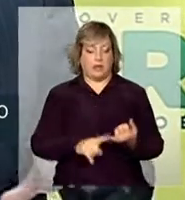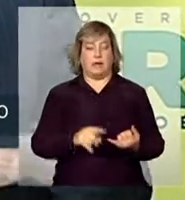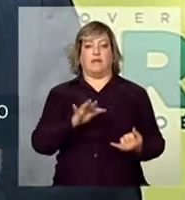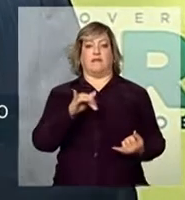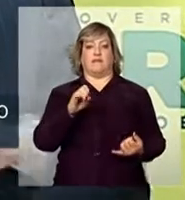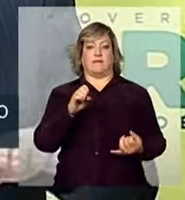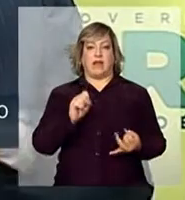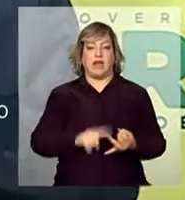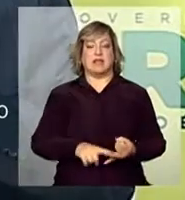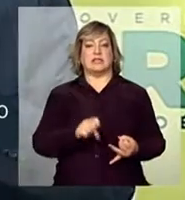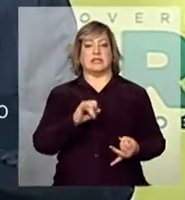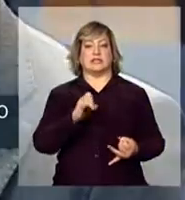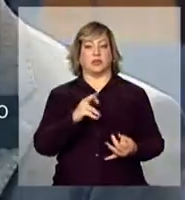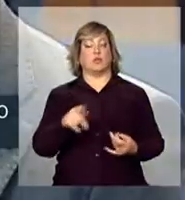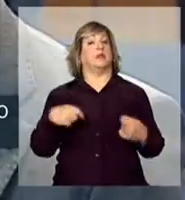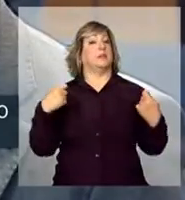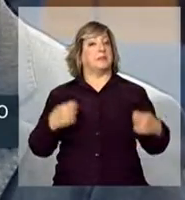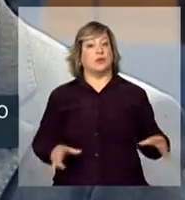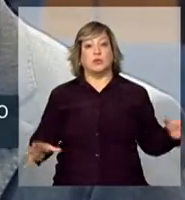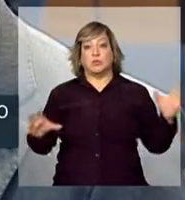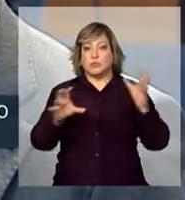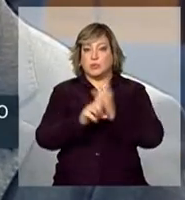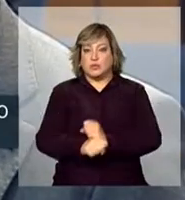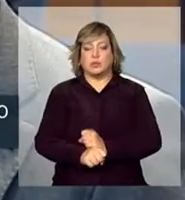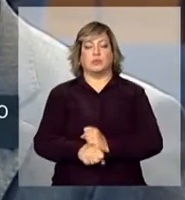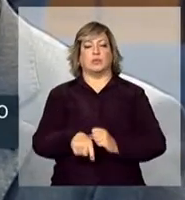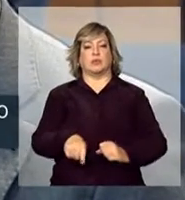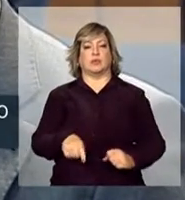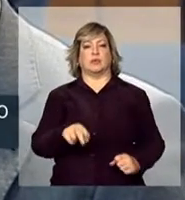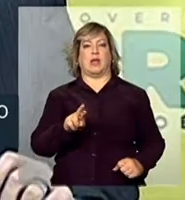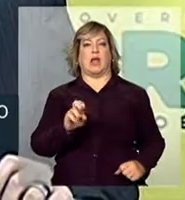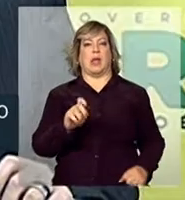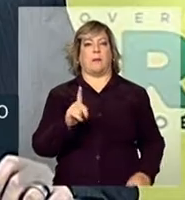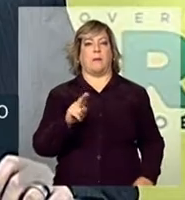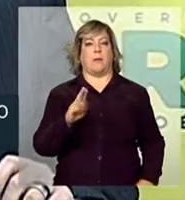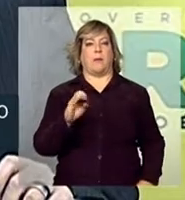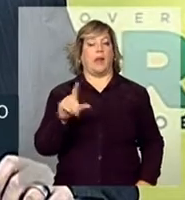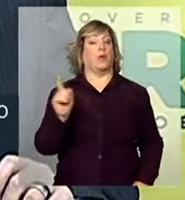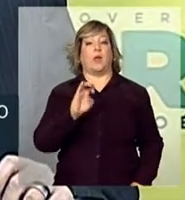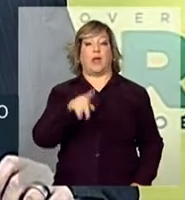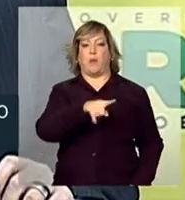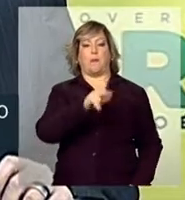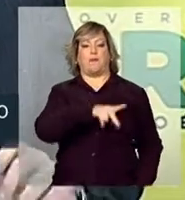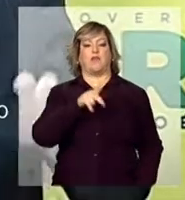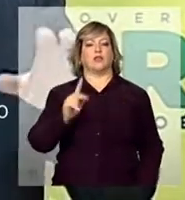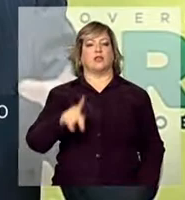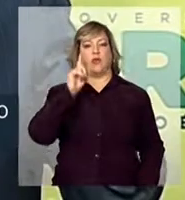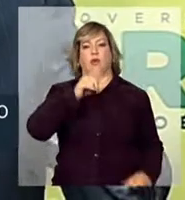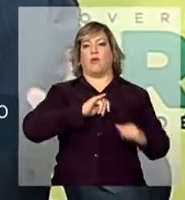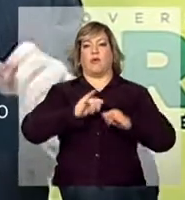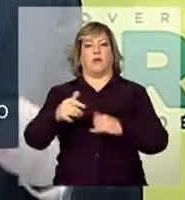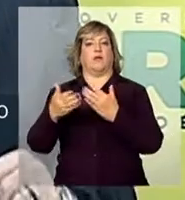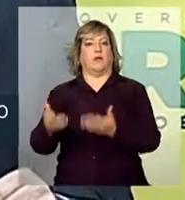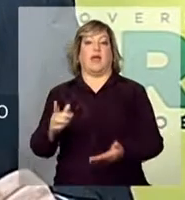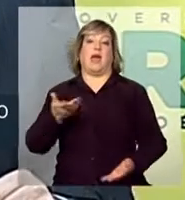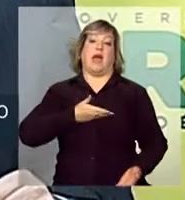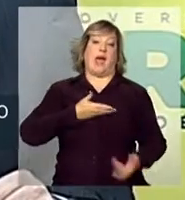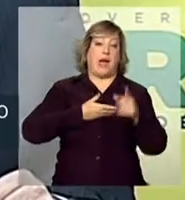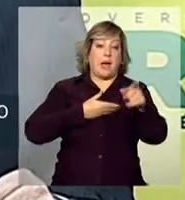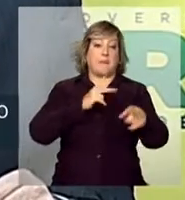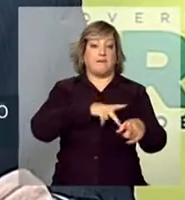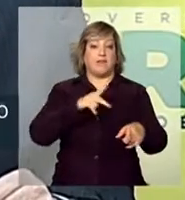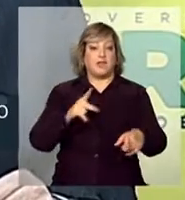no Sisu nas costas é uma régua republicana não é mais o professor que indica não é mais que amigo do